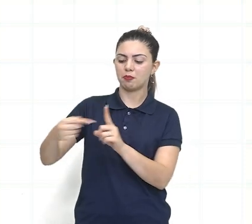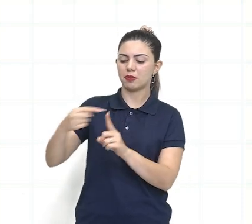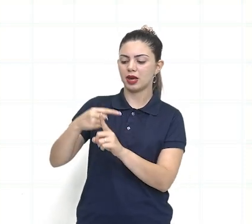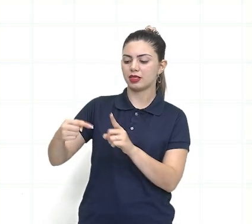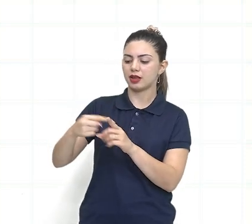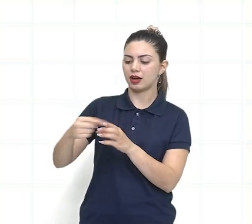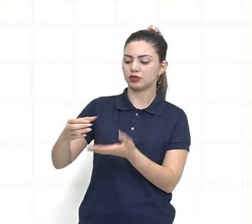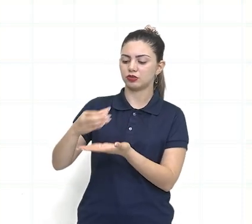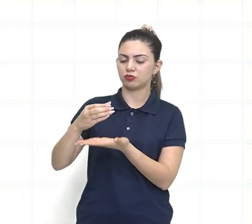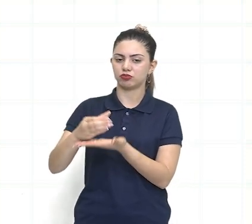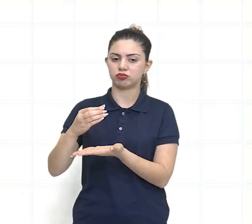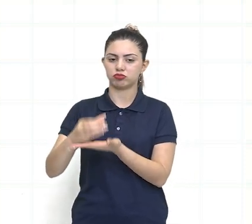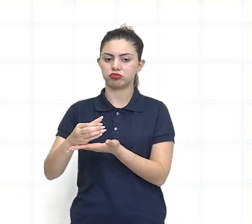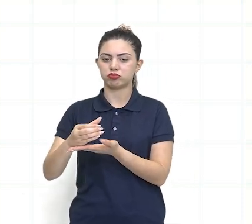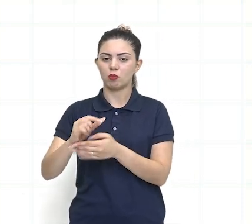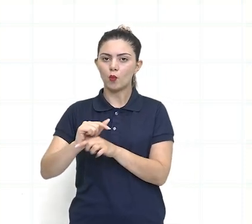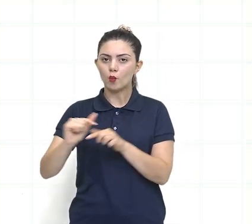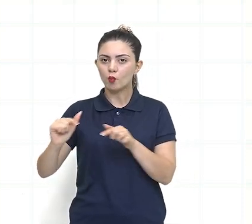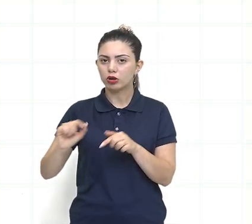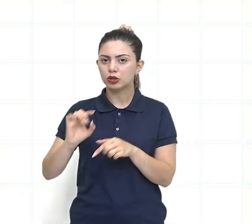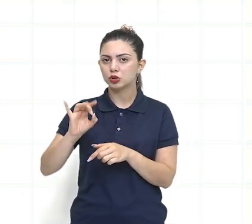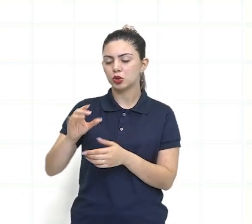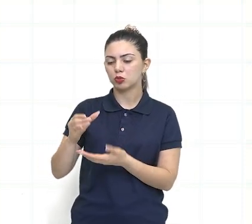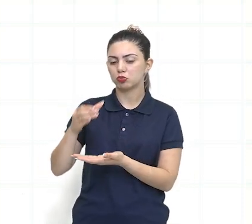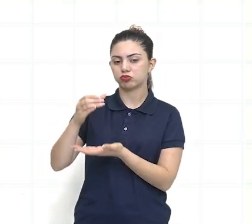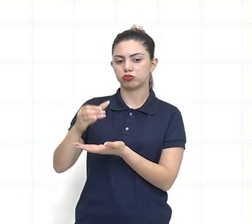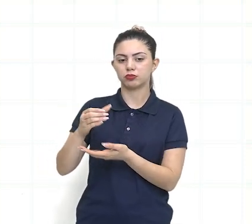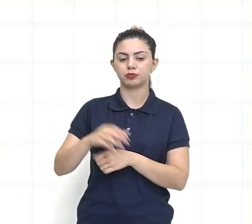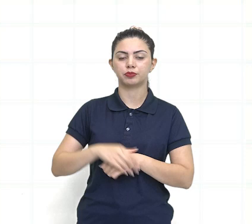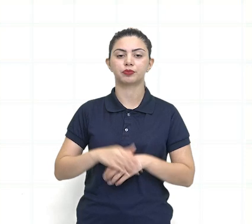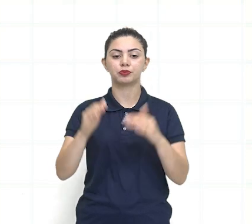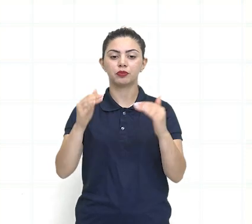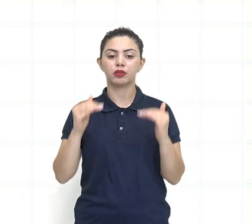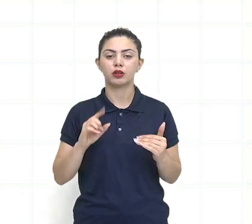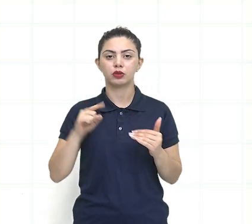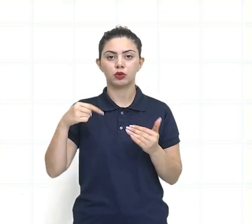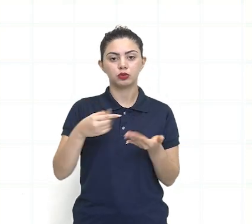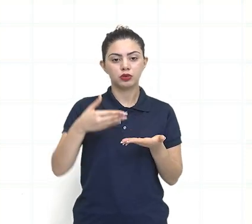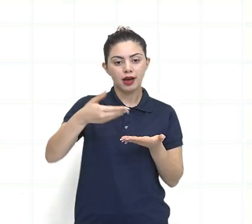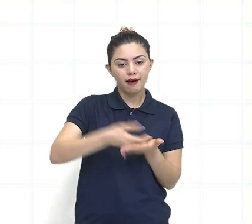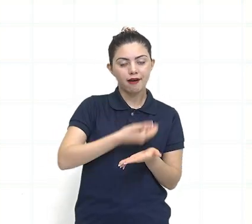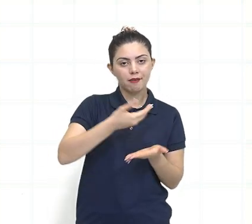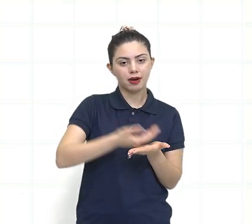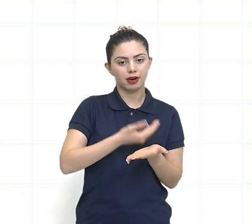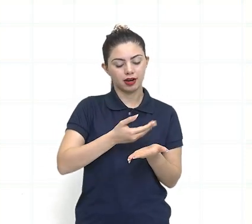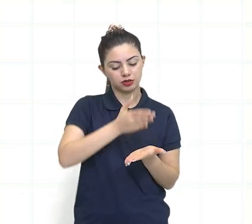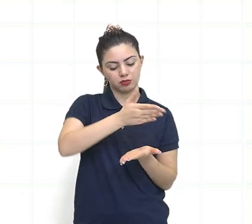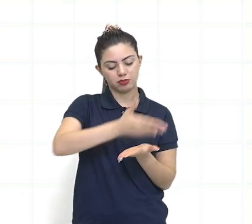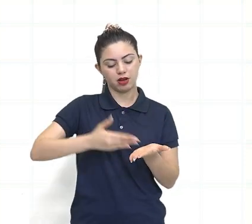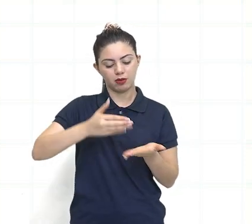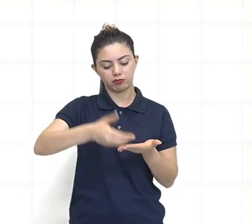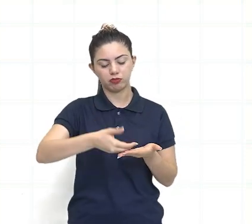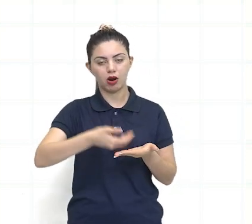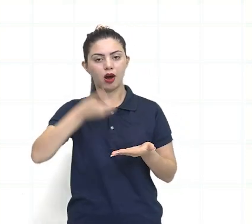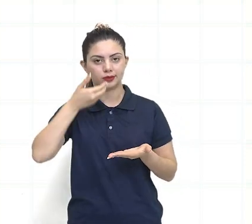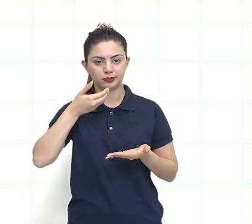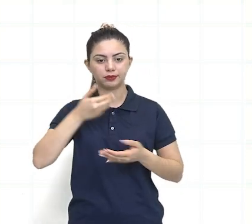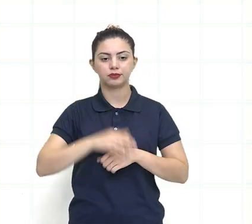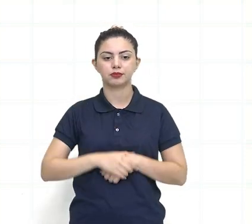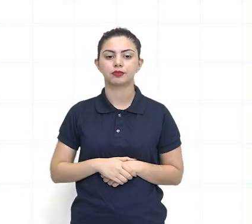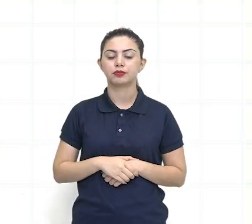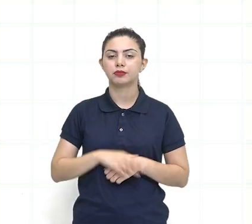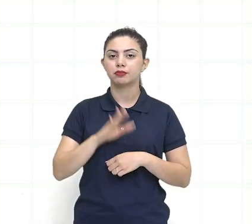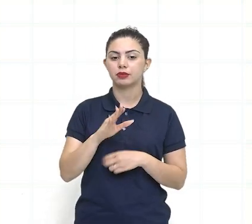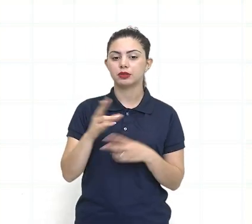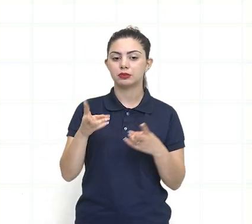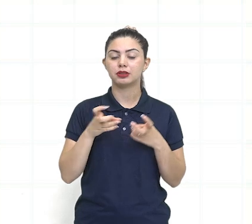um tanto, está um pouco vazio. Comemos meio abacate. Nesses dois primeiros exemplos é advérbio. Mas quando